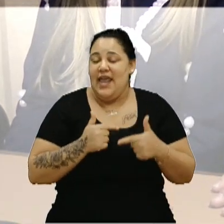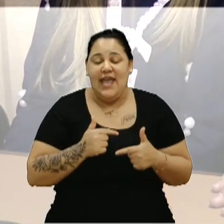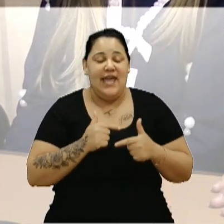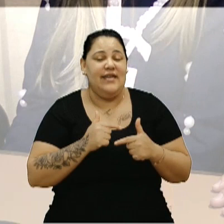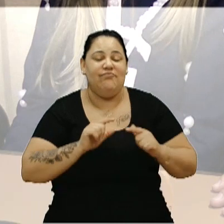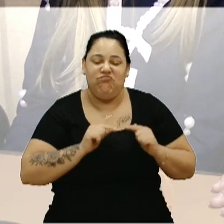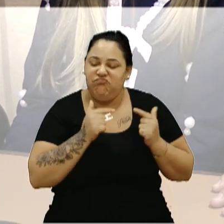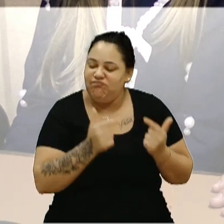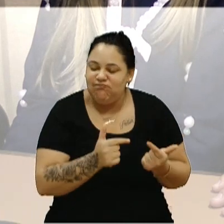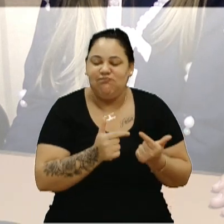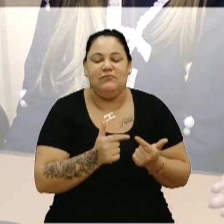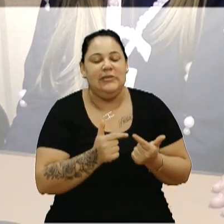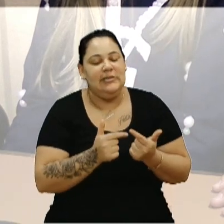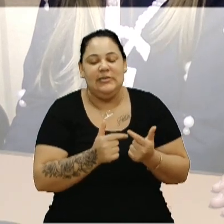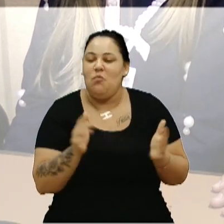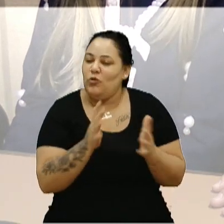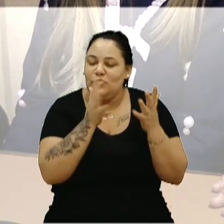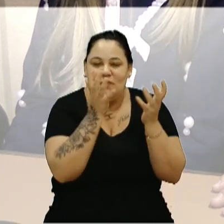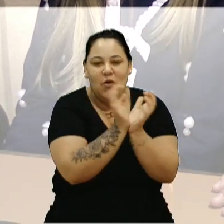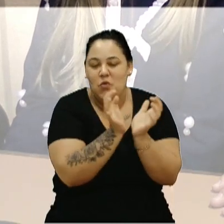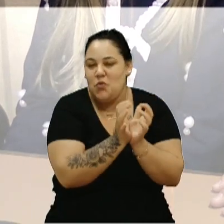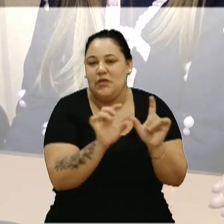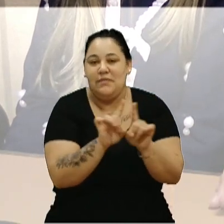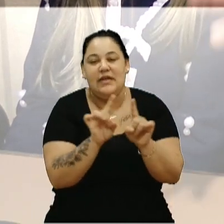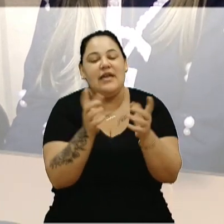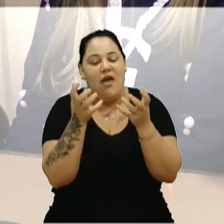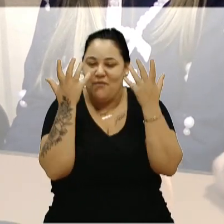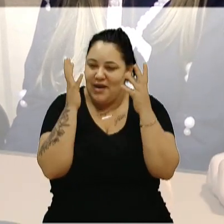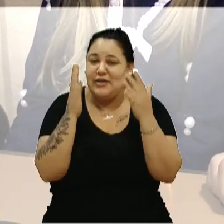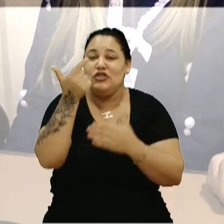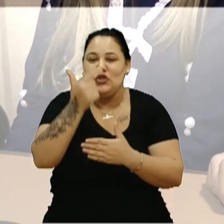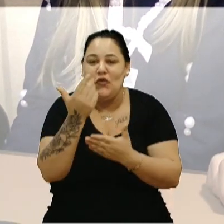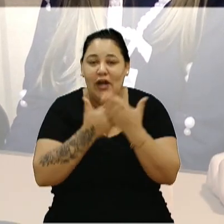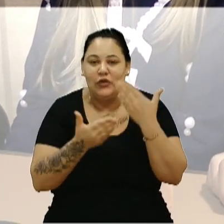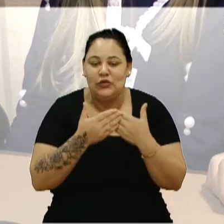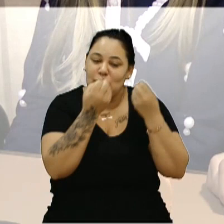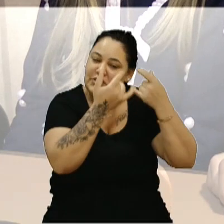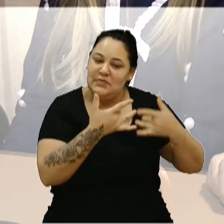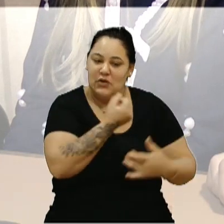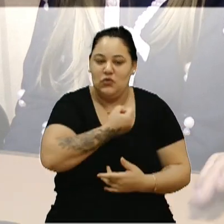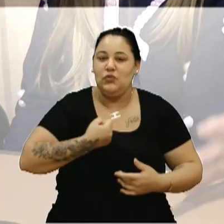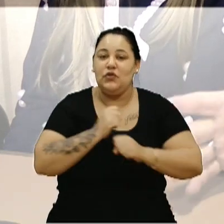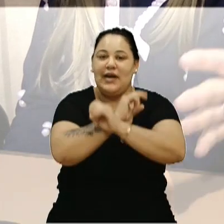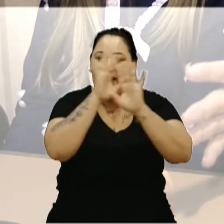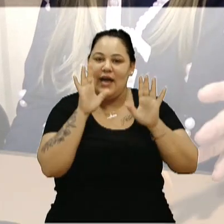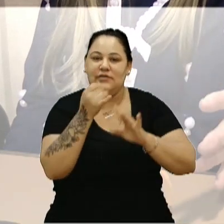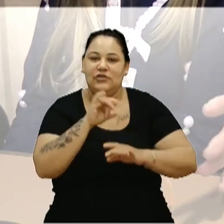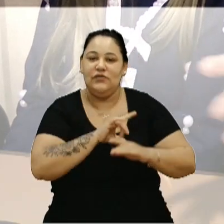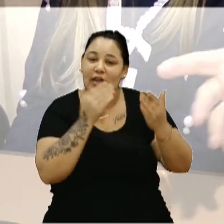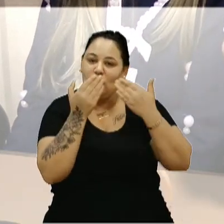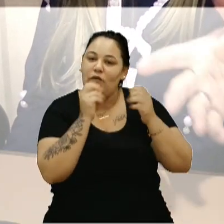a equipe, valorizar, né? E quero dar os parabéns a todos vocês por trazerem esses números para nós aqui, sem sombra de dúvidas, é o